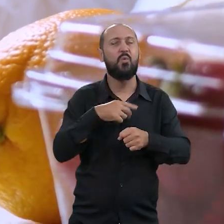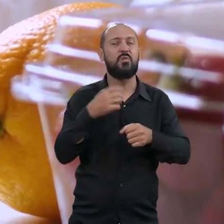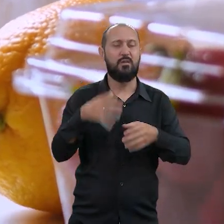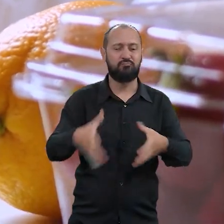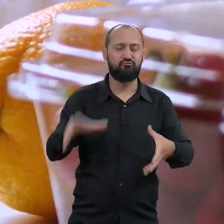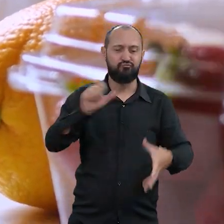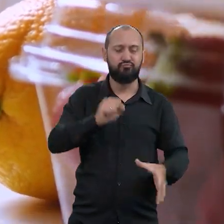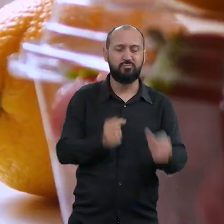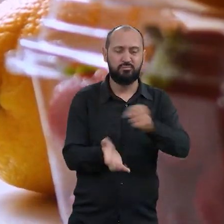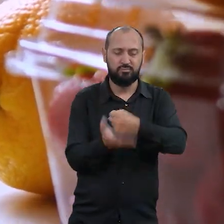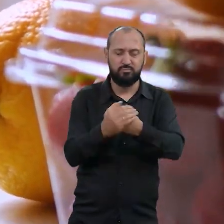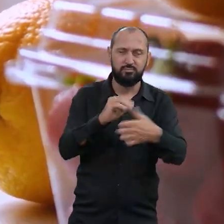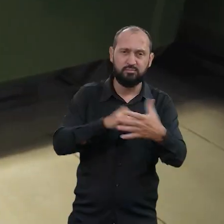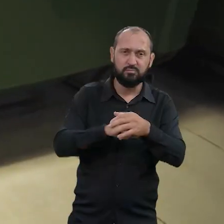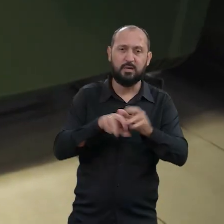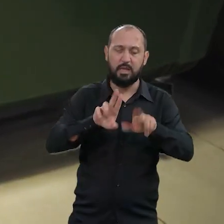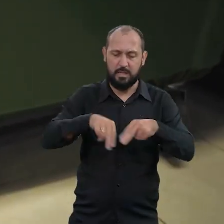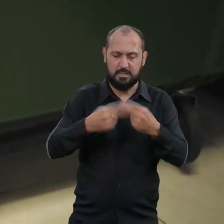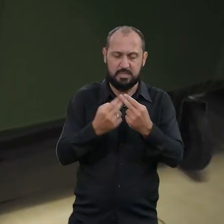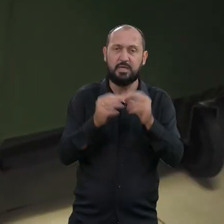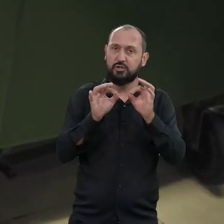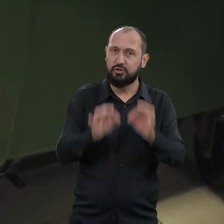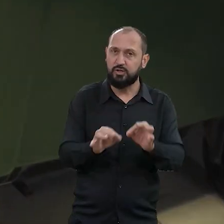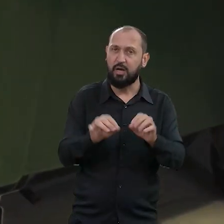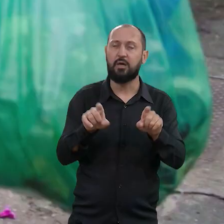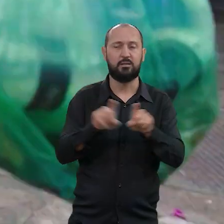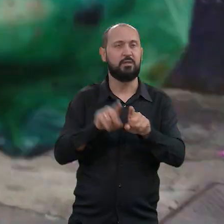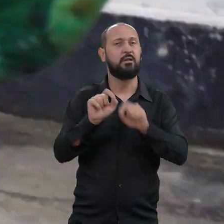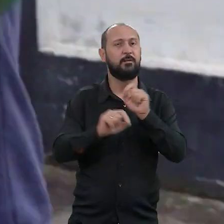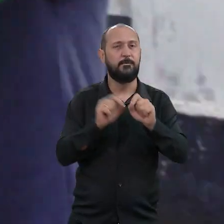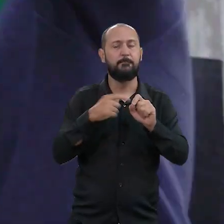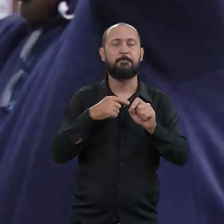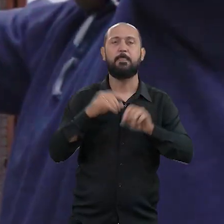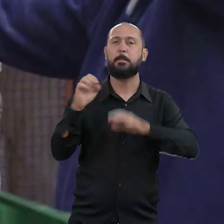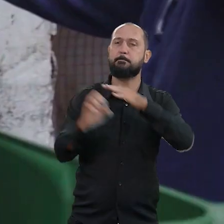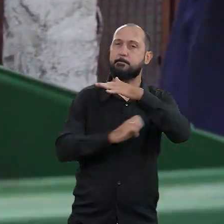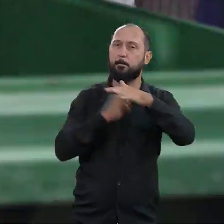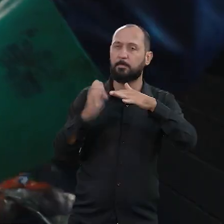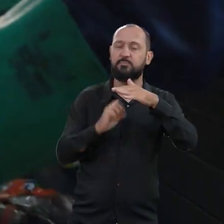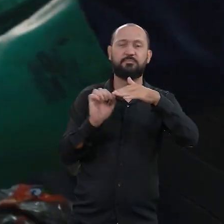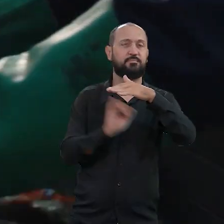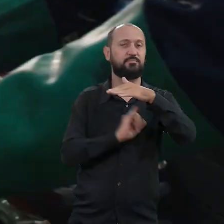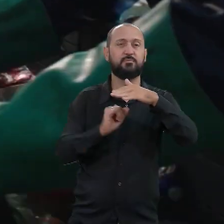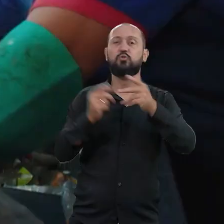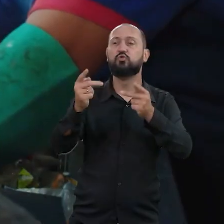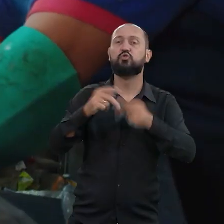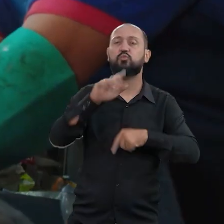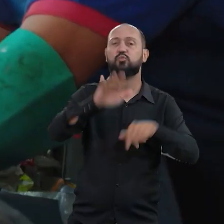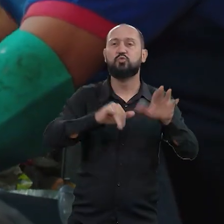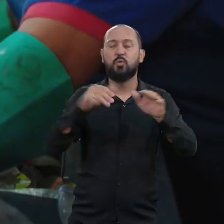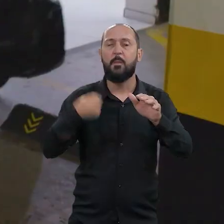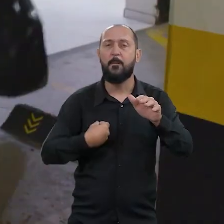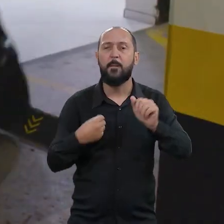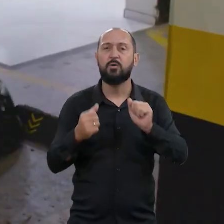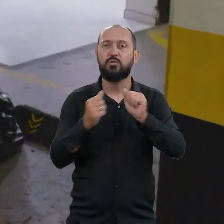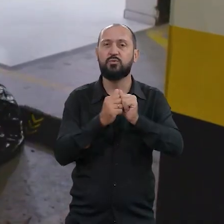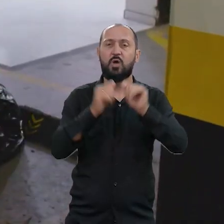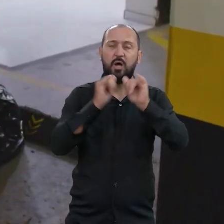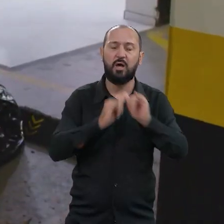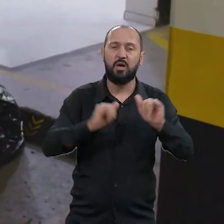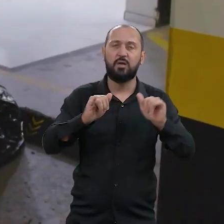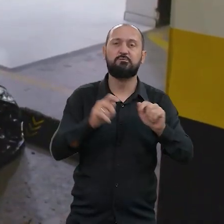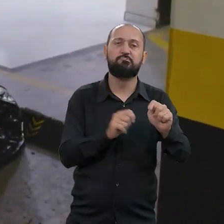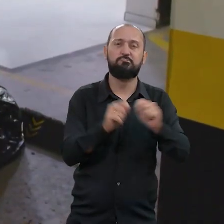com menos embalagens e reciclar corretamente. Além disso, empresas e instituições são convidadas a se